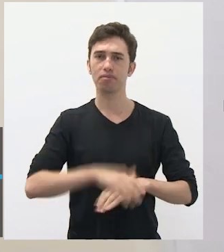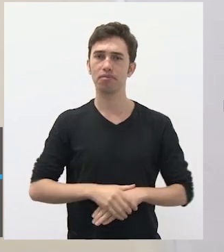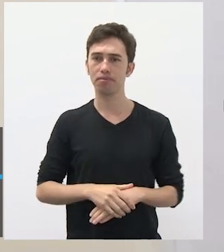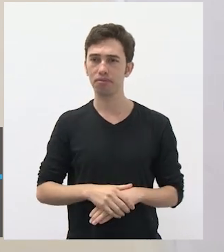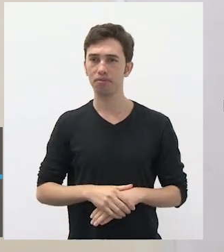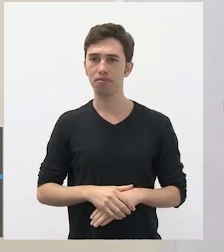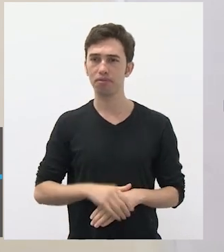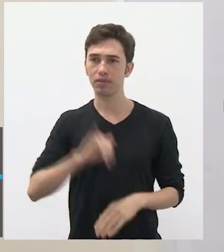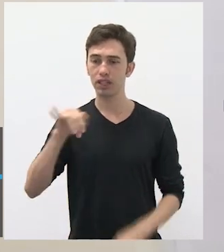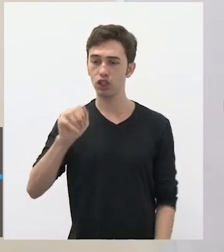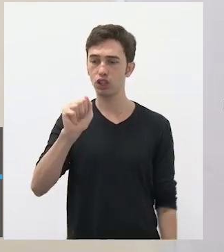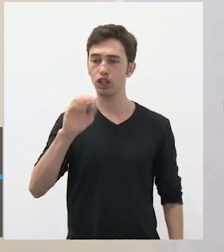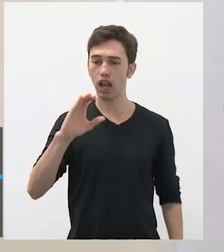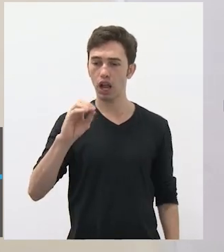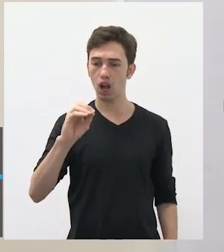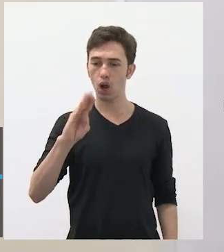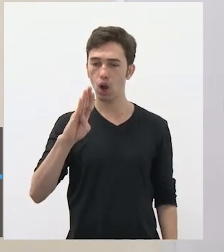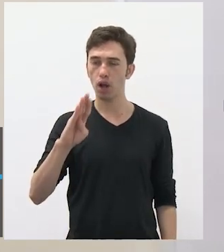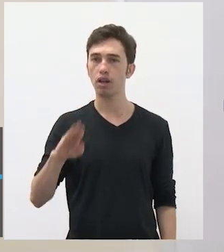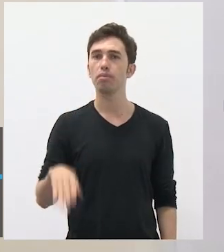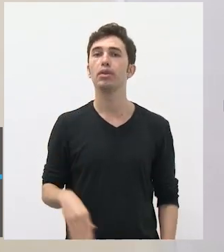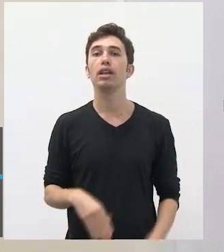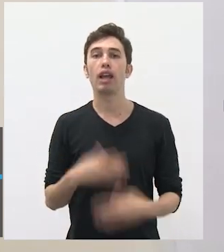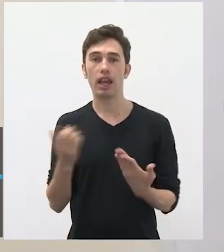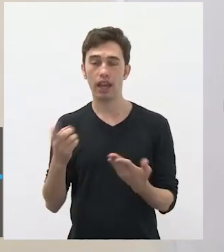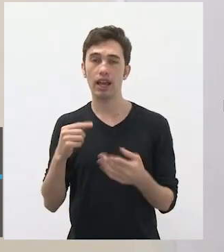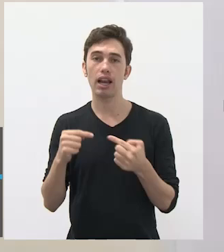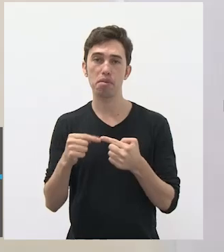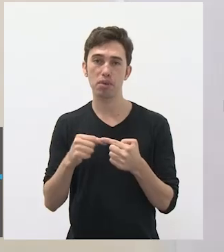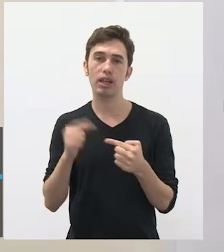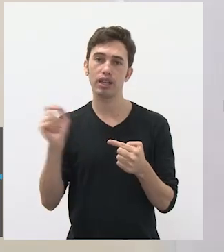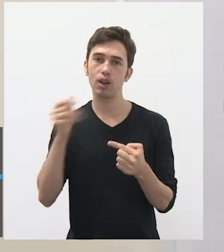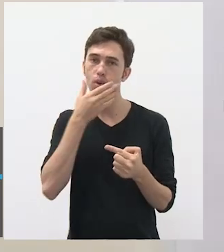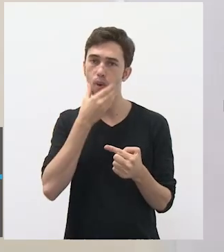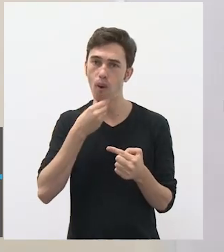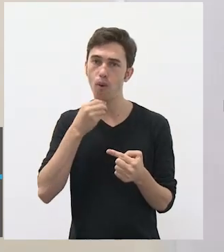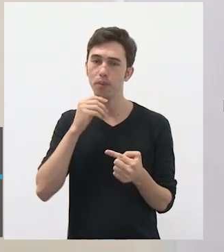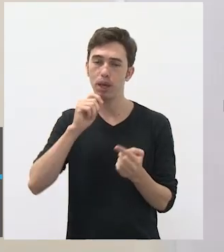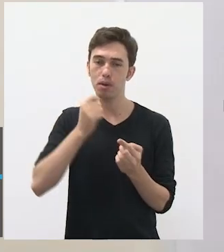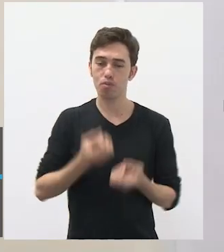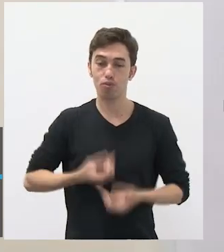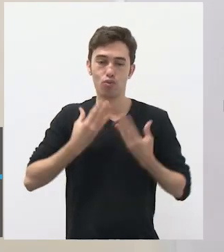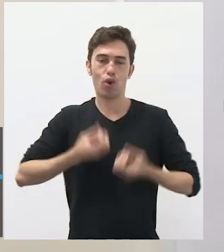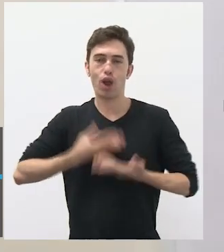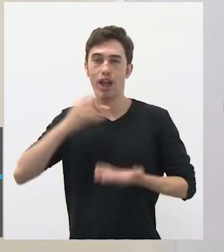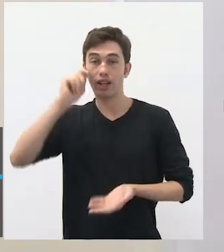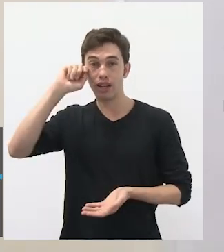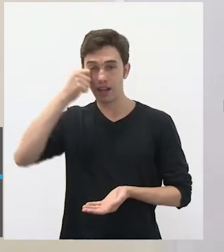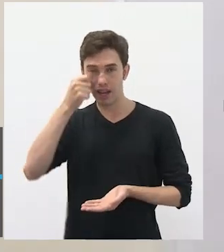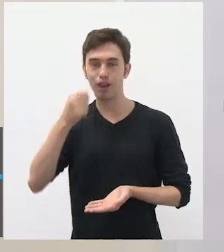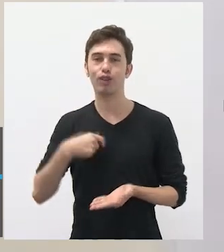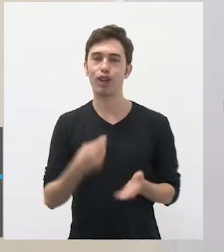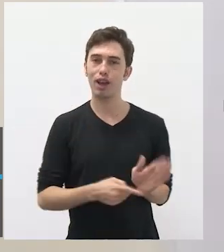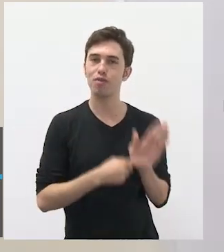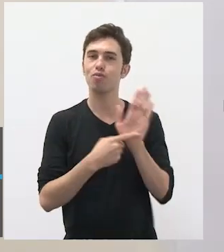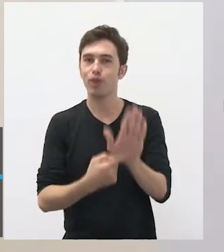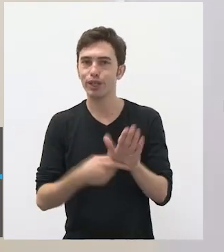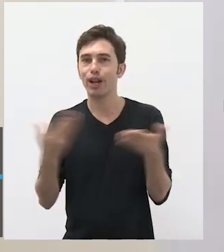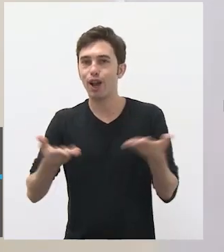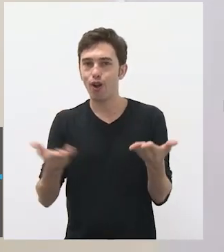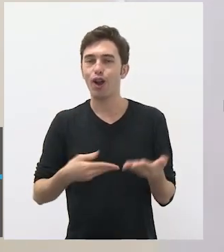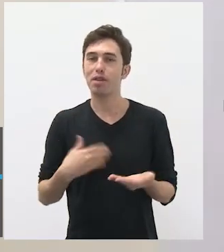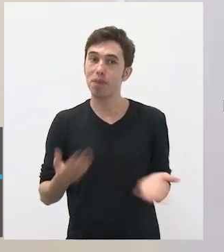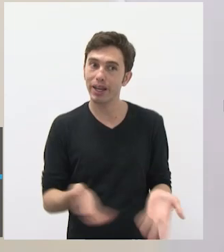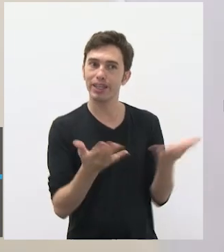Jacob Saint-Larose. Trago, assim, um escritor preto para falar disto. Vamos escrever, vamos incentivar nossos